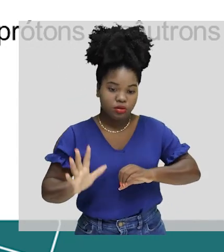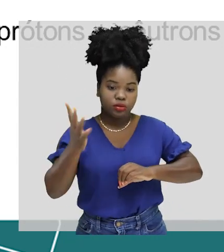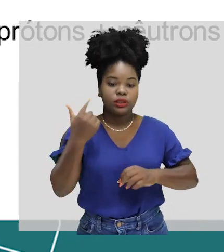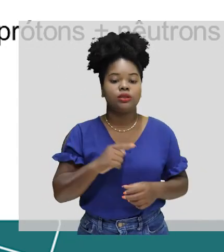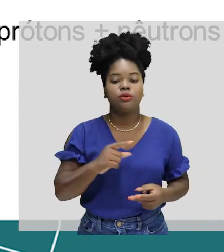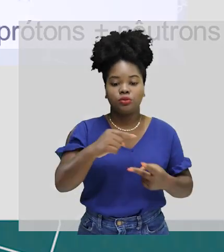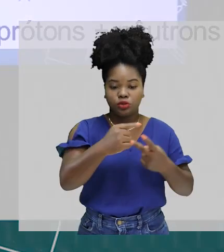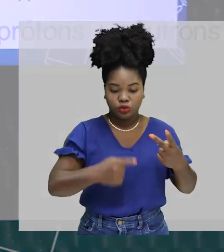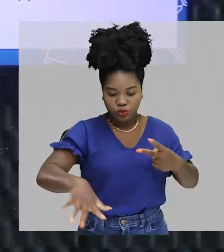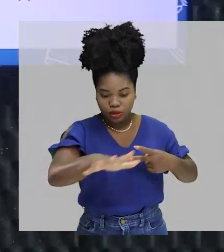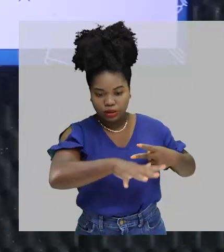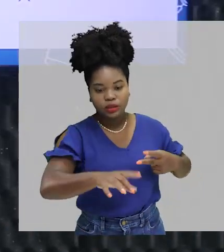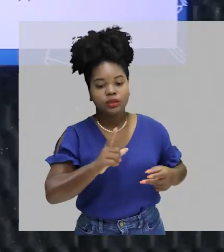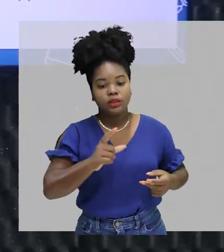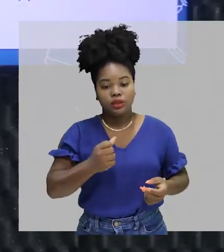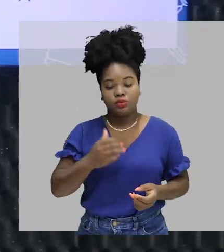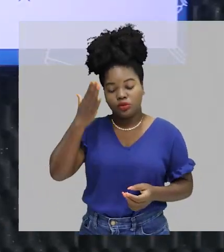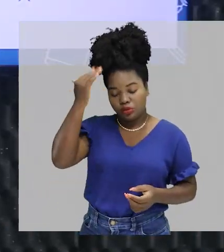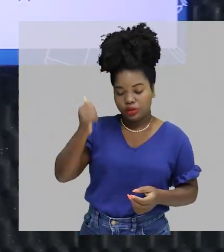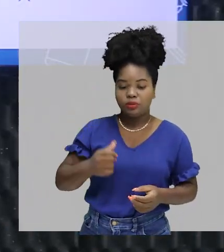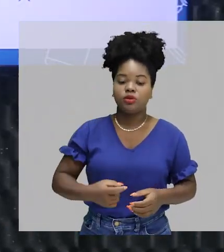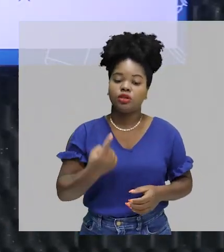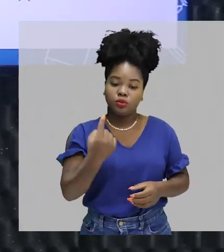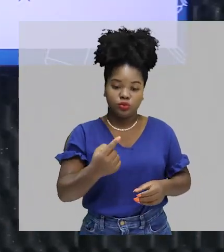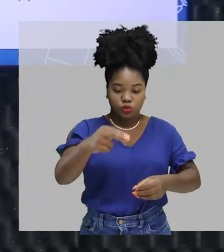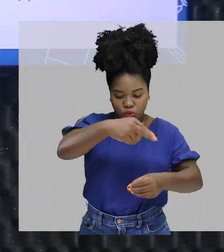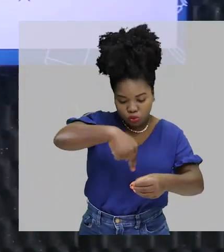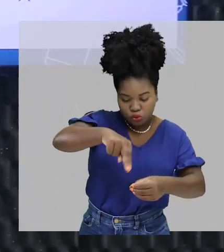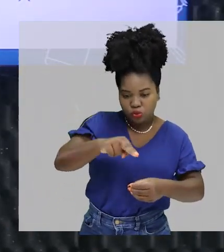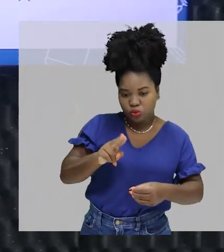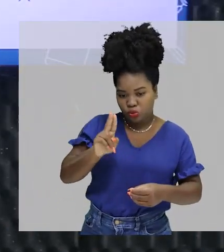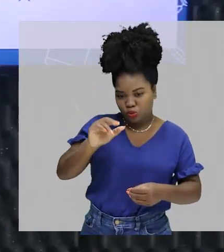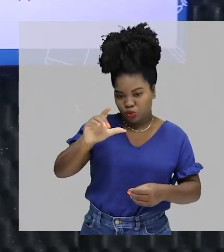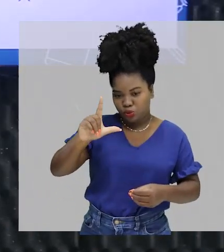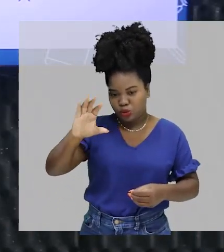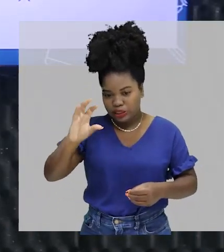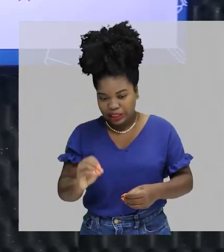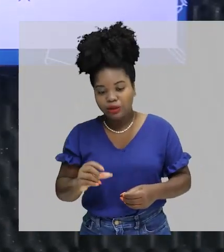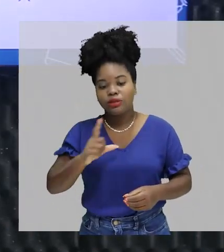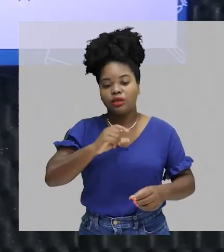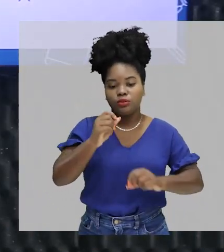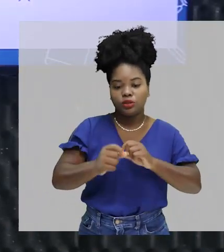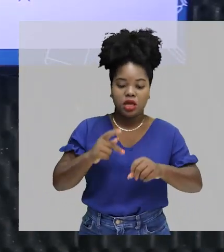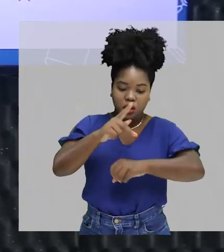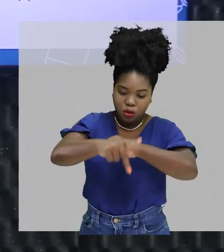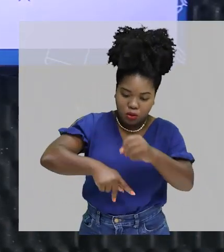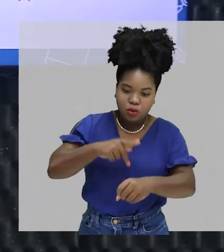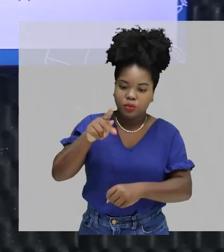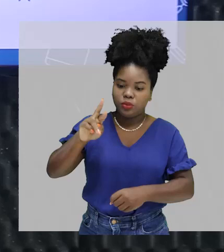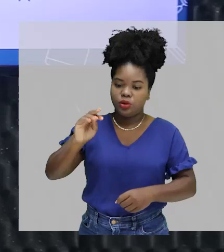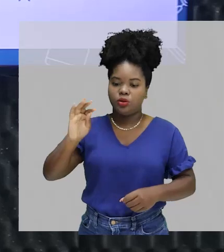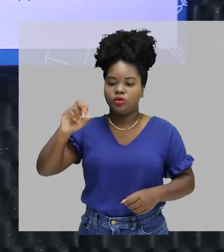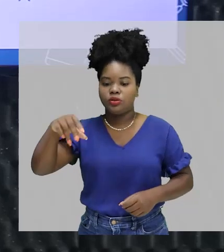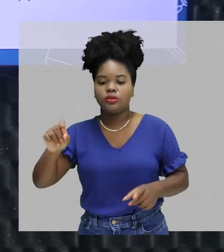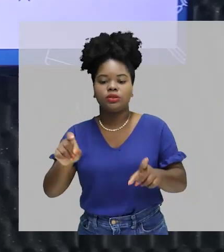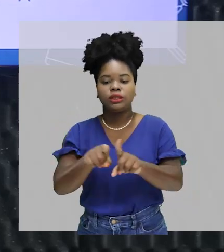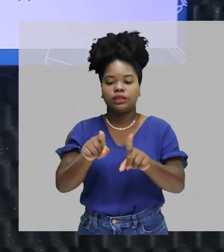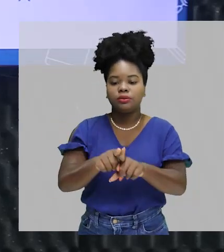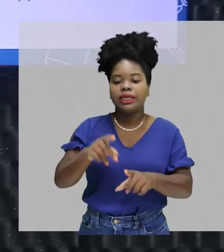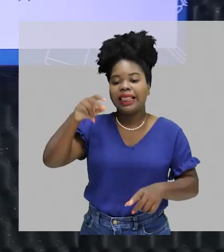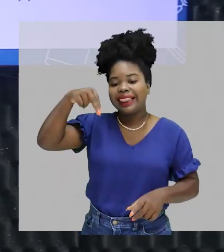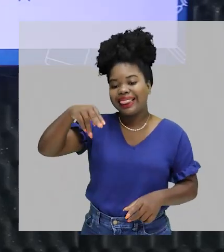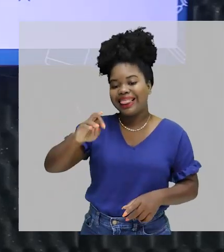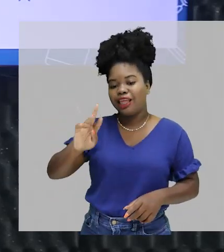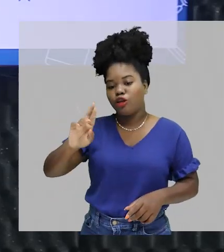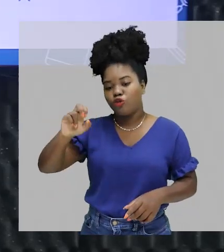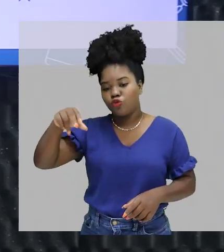nós sabemos que nós temos um núcleo e nesse núcleo vão estar presentes os prótons, certo? E os nêutrons. E nós temos